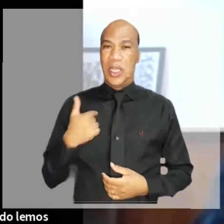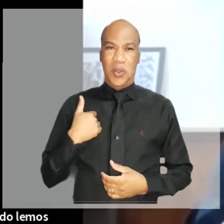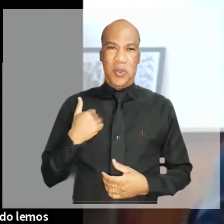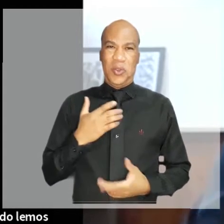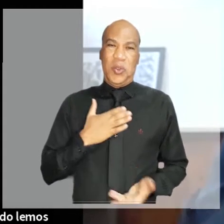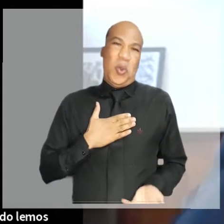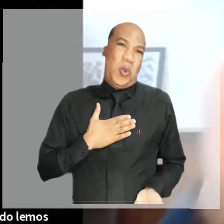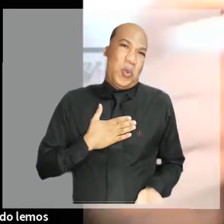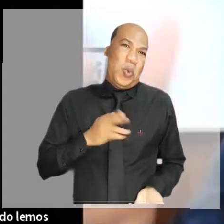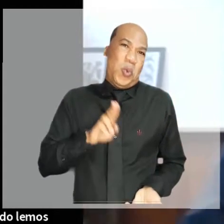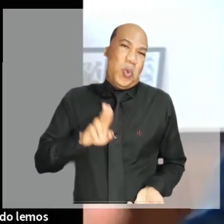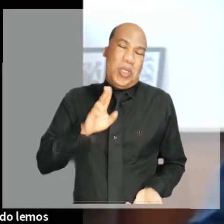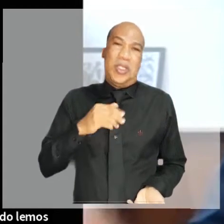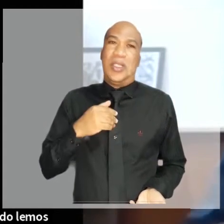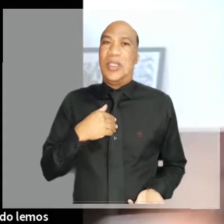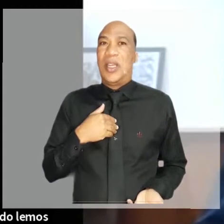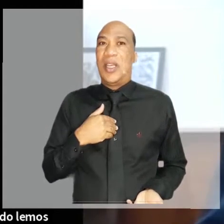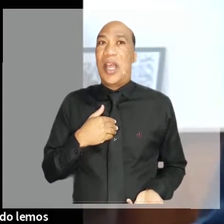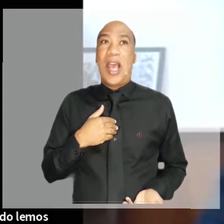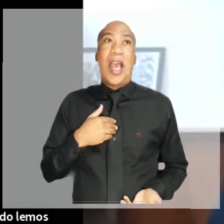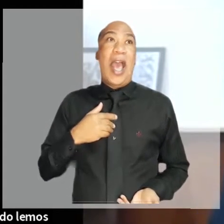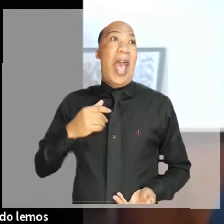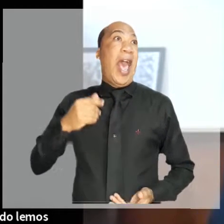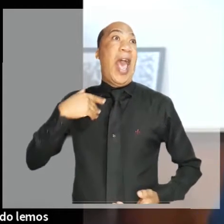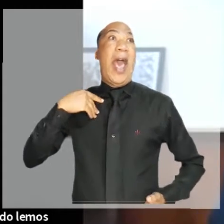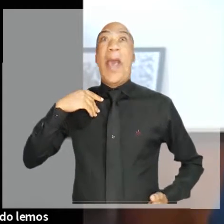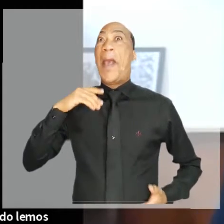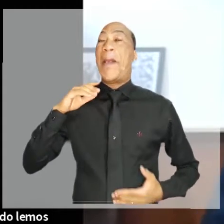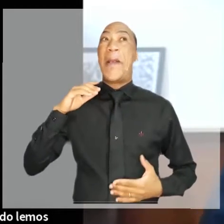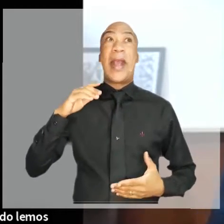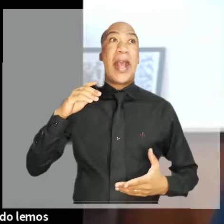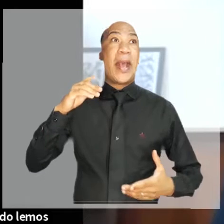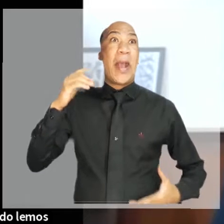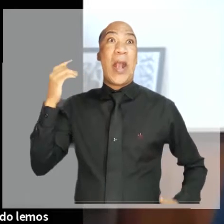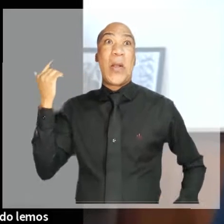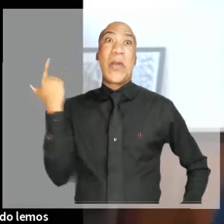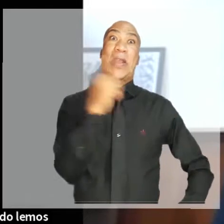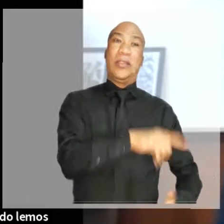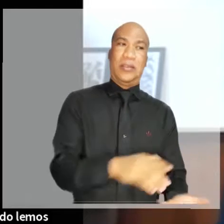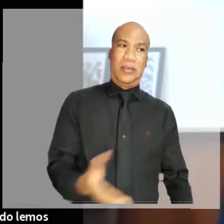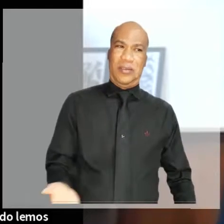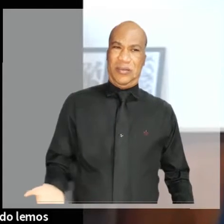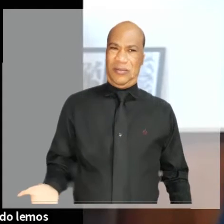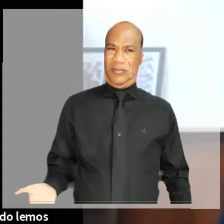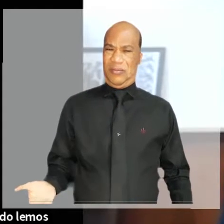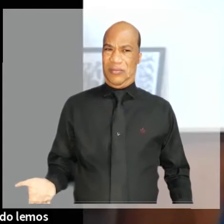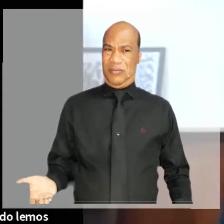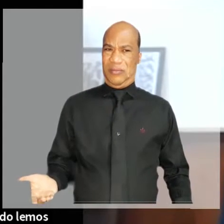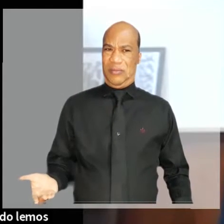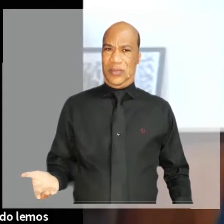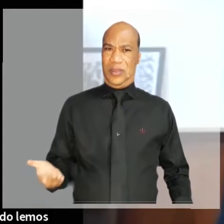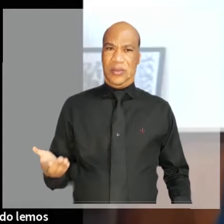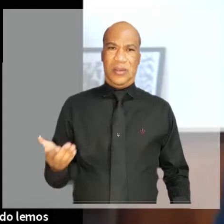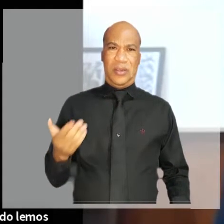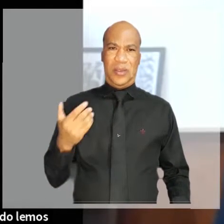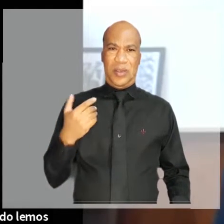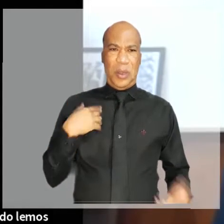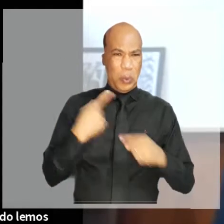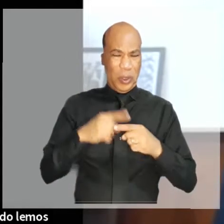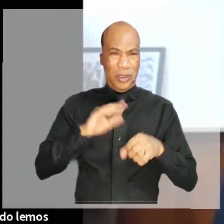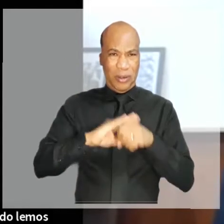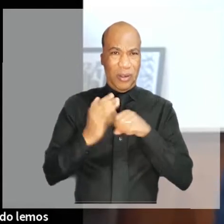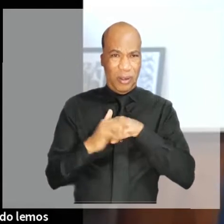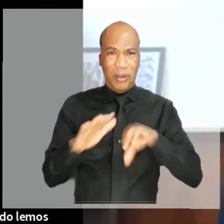use, inclusive, a palavra oportunidade ligada à crise da Covid-19, porque eu acho que a gente entrou em modo